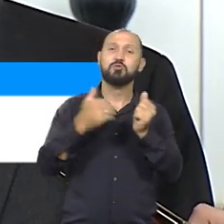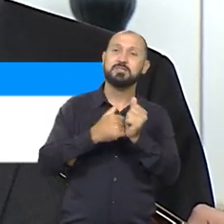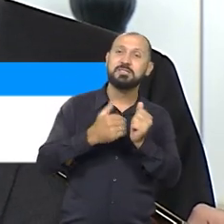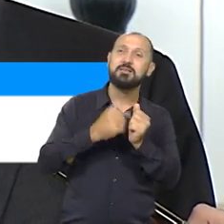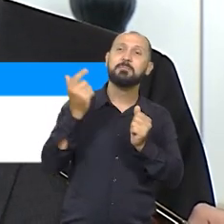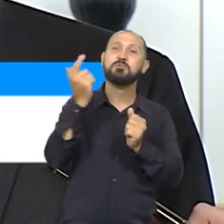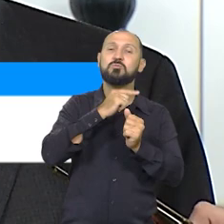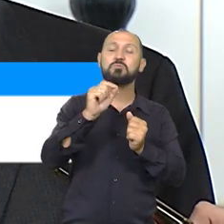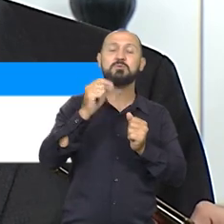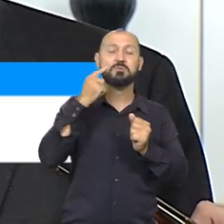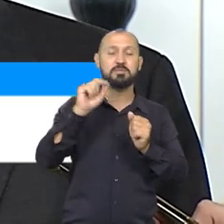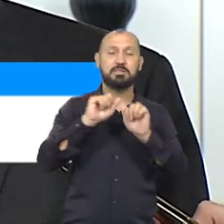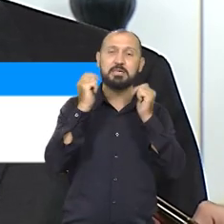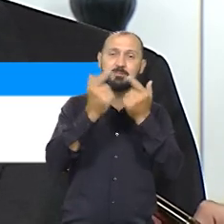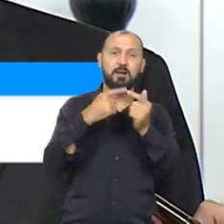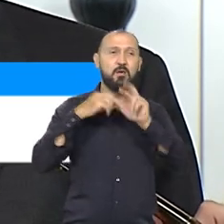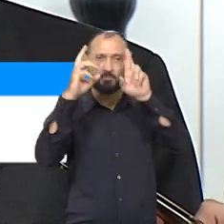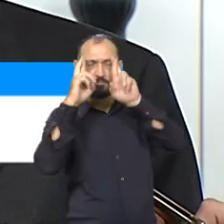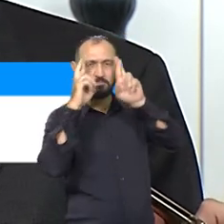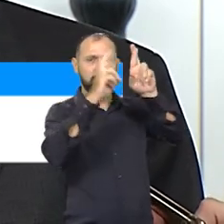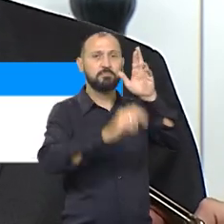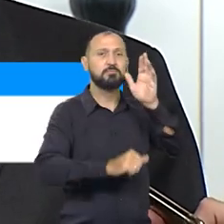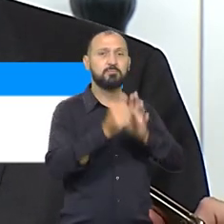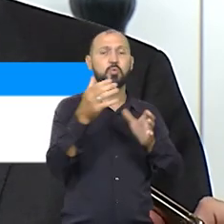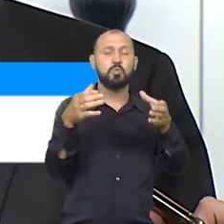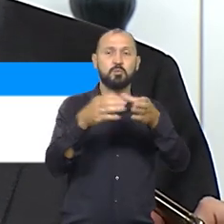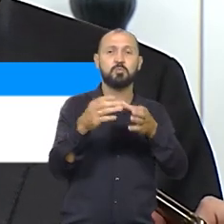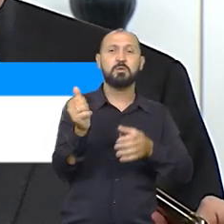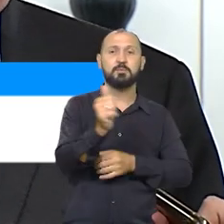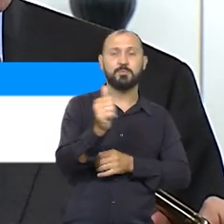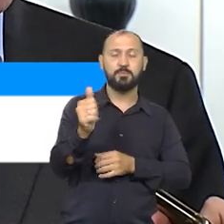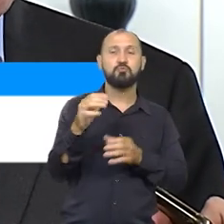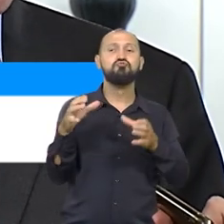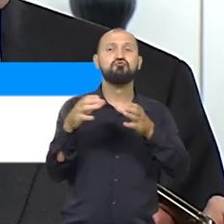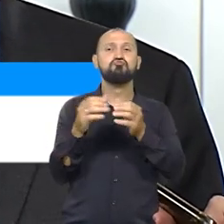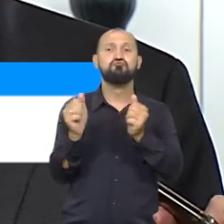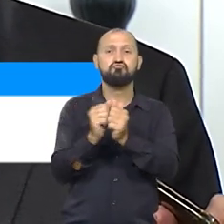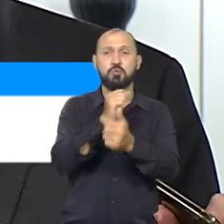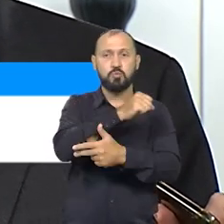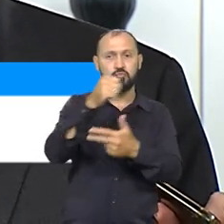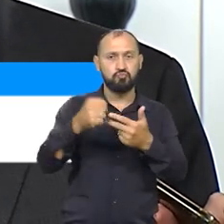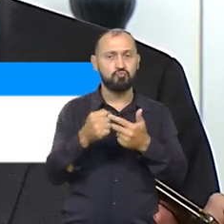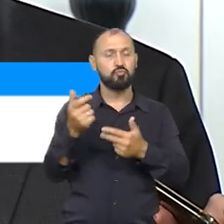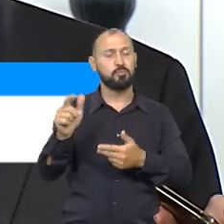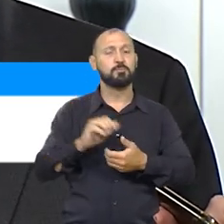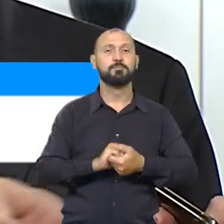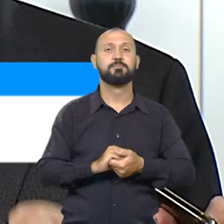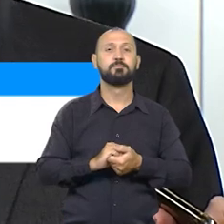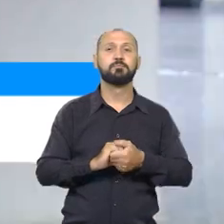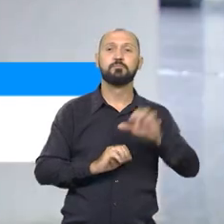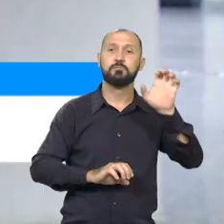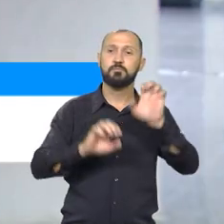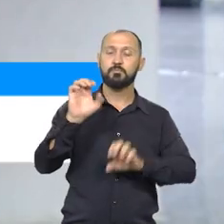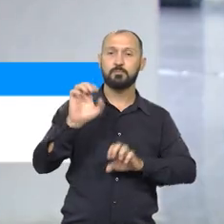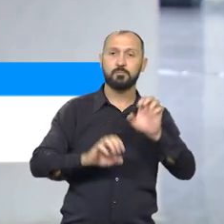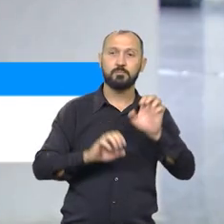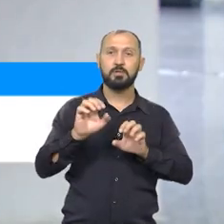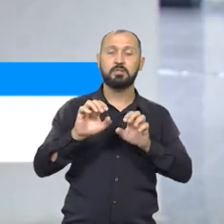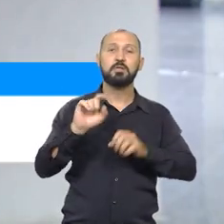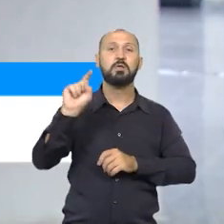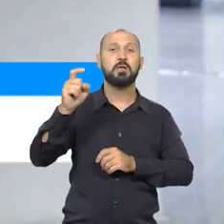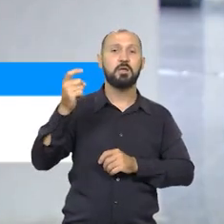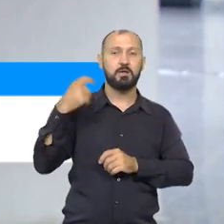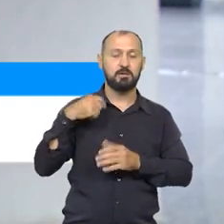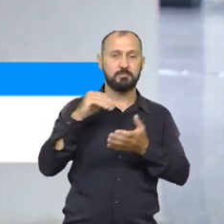o grande trufa aí da respeitabilidade da Assembleia Legislativa na décima primeira lei fatura com os poderes constituídos de Sá o empresário